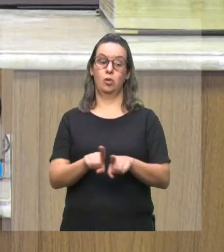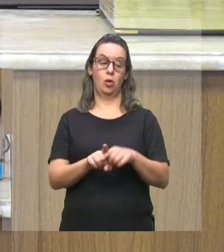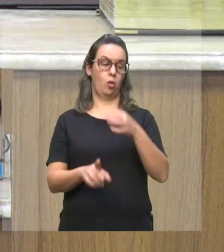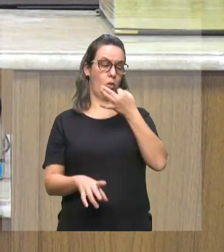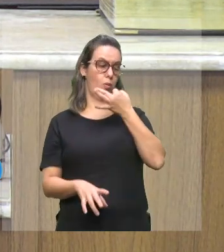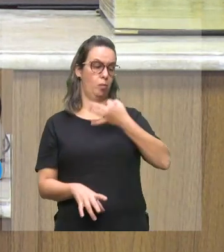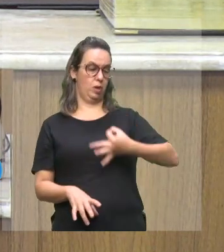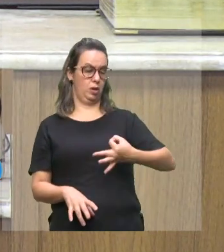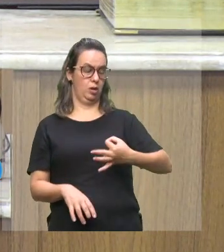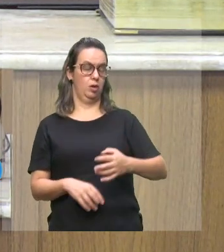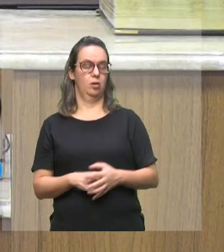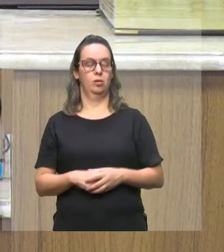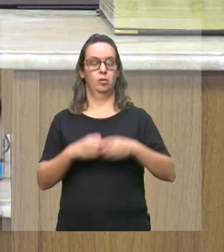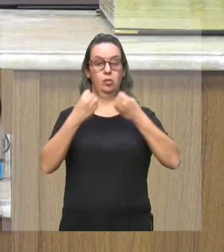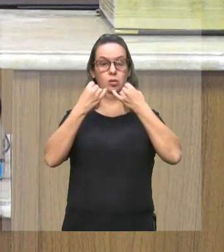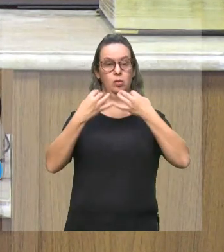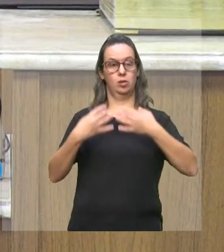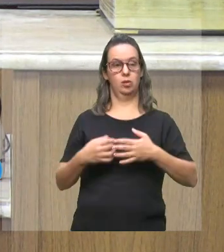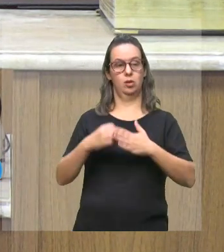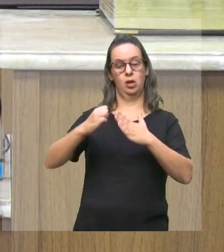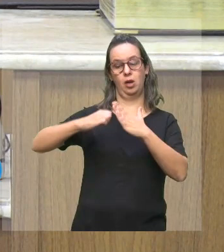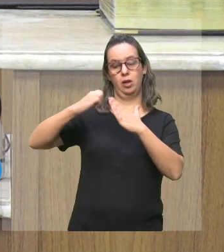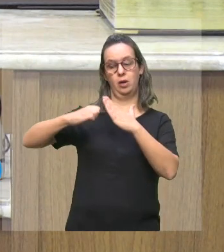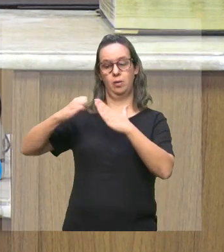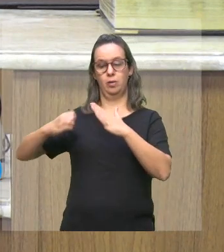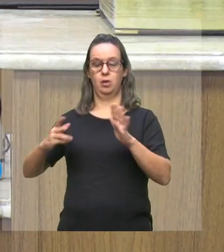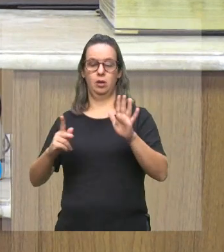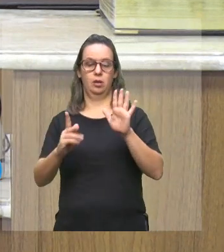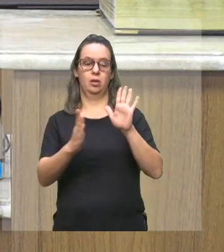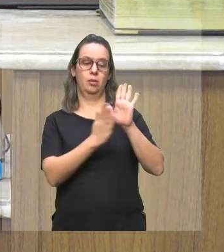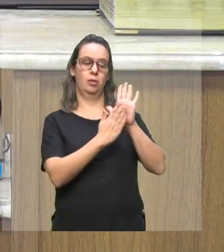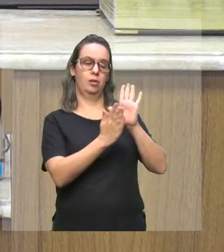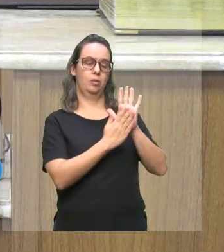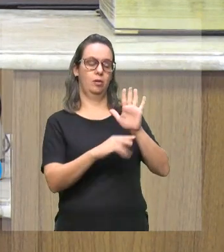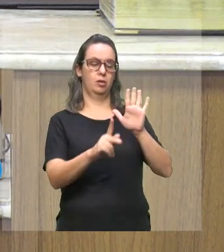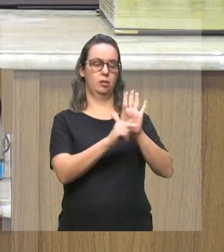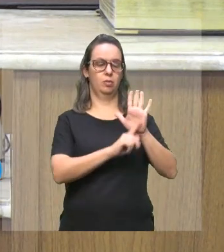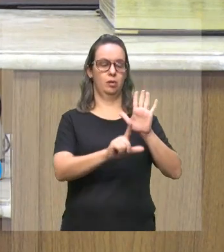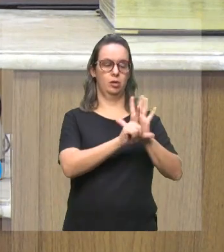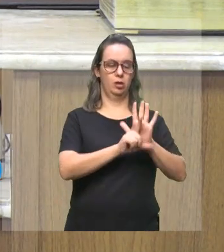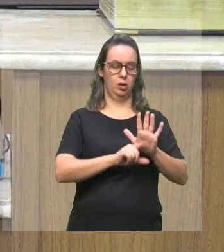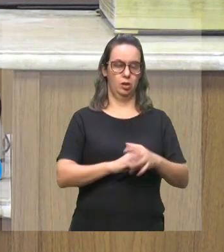Justificativa. A emenda proposta ao projeto de lei